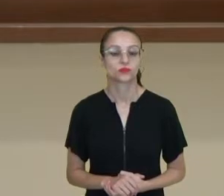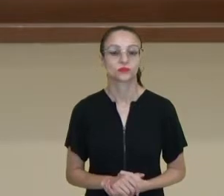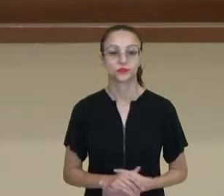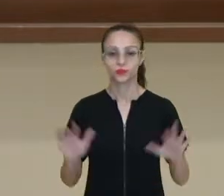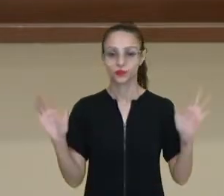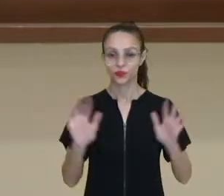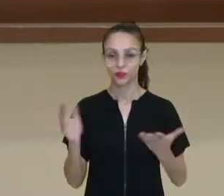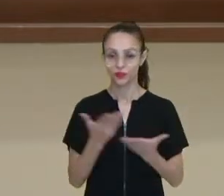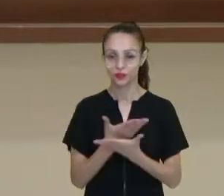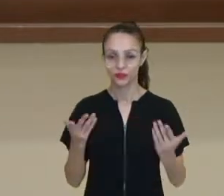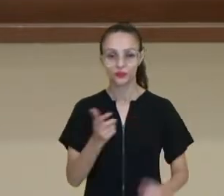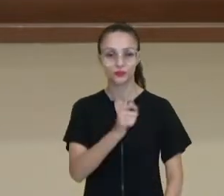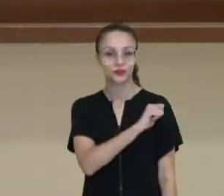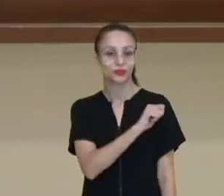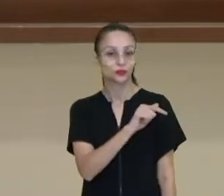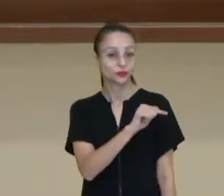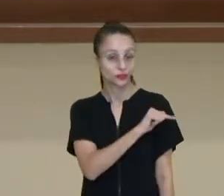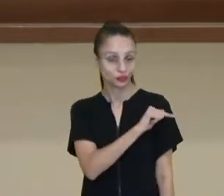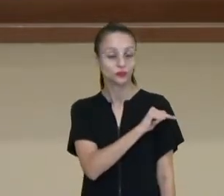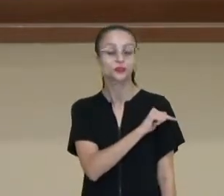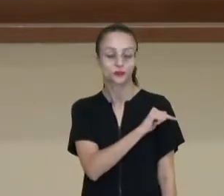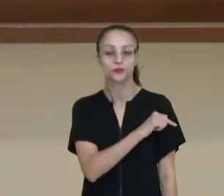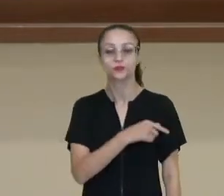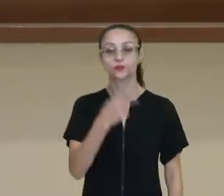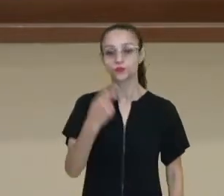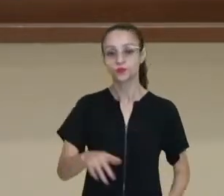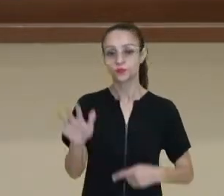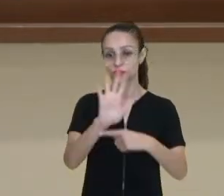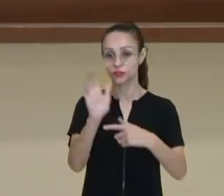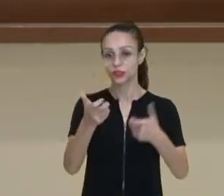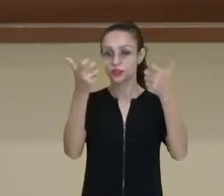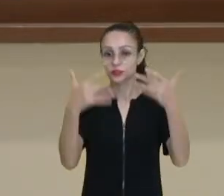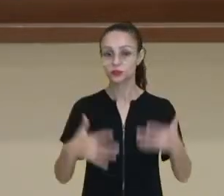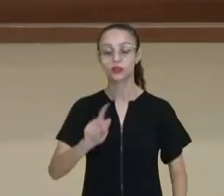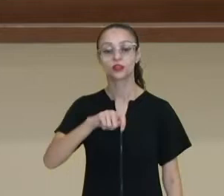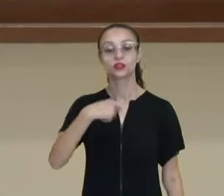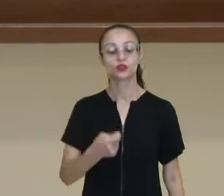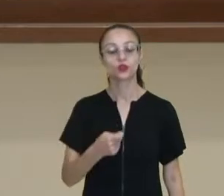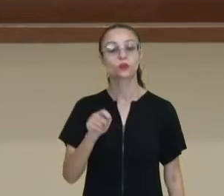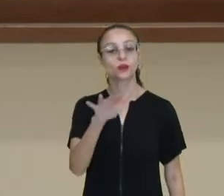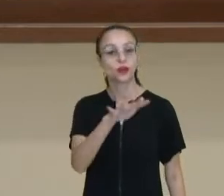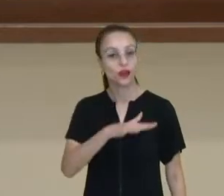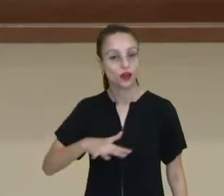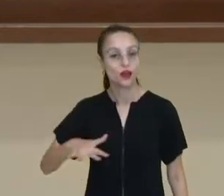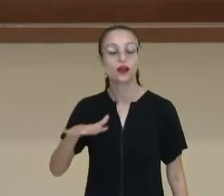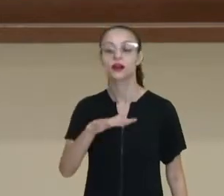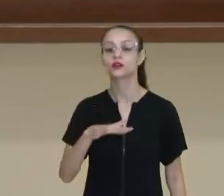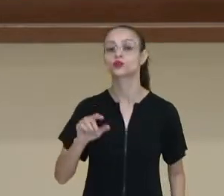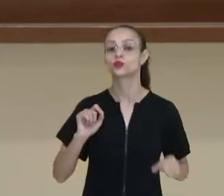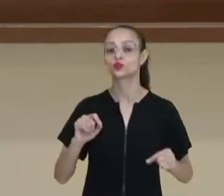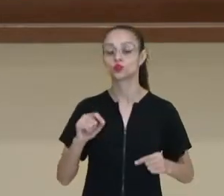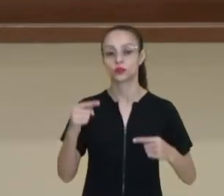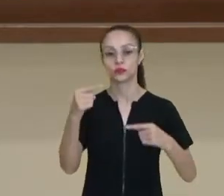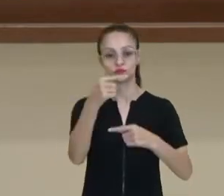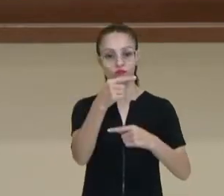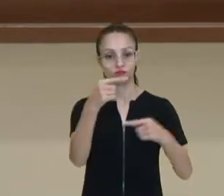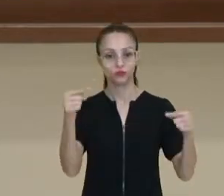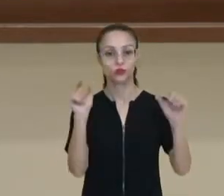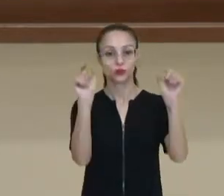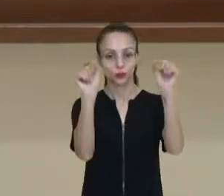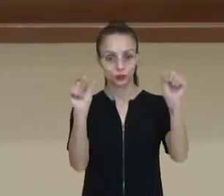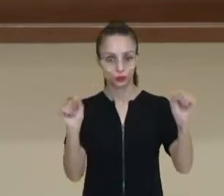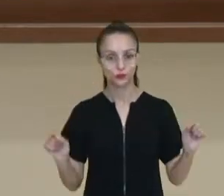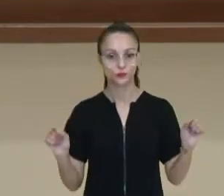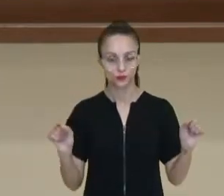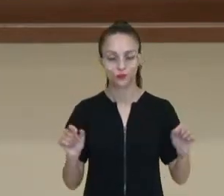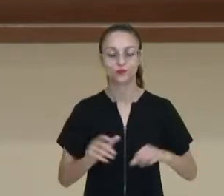Olá estudantes do 7º ano Neste vídeo vamos falar sobre a área dos quadriláteros especialmente sobre